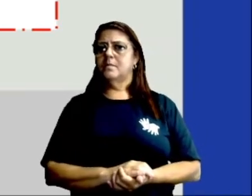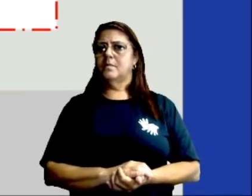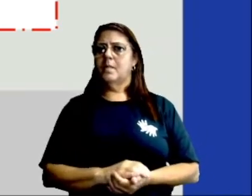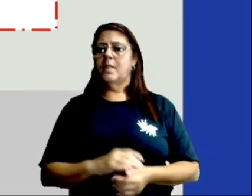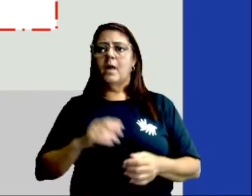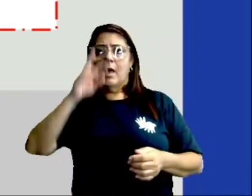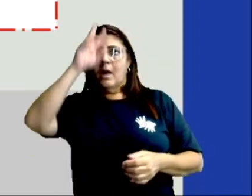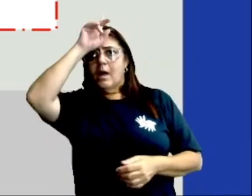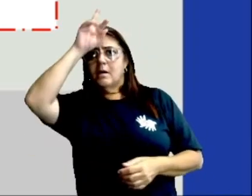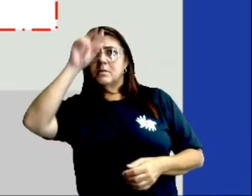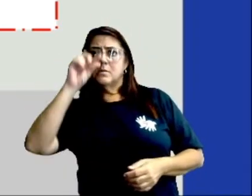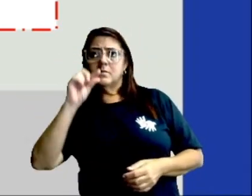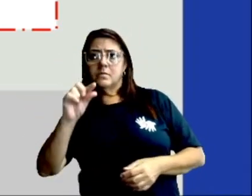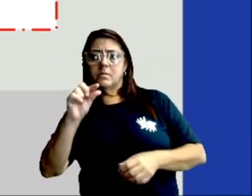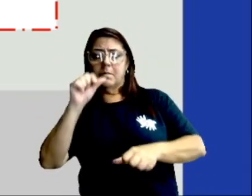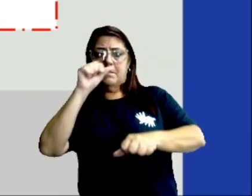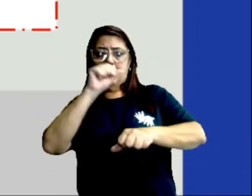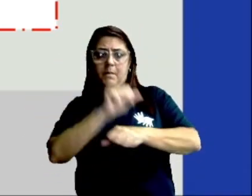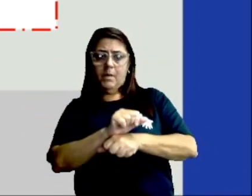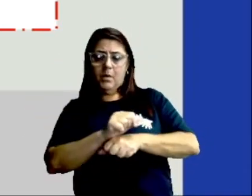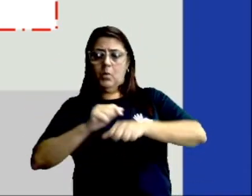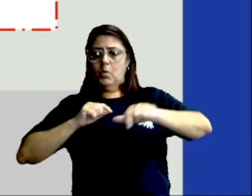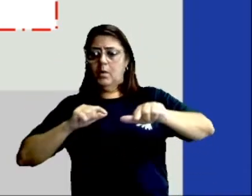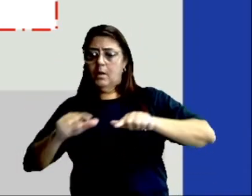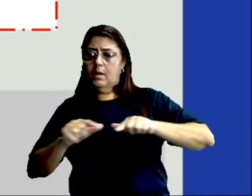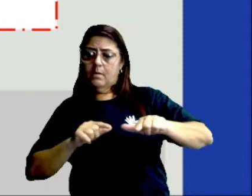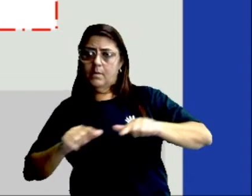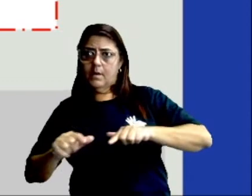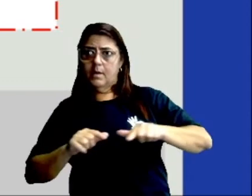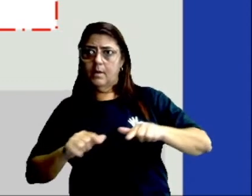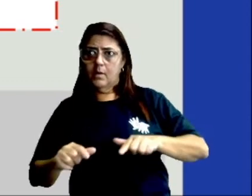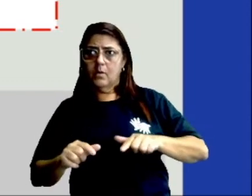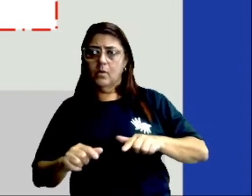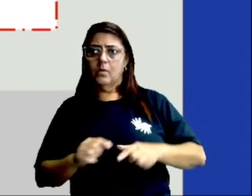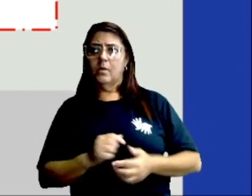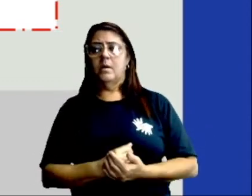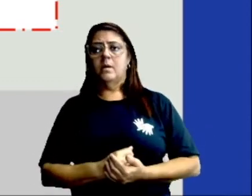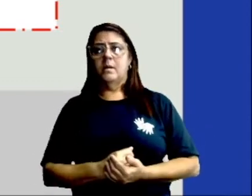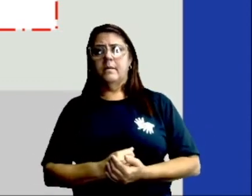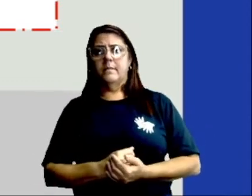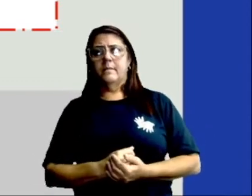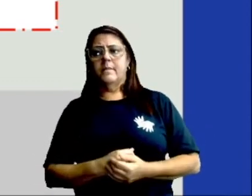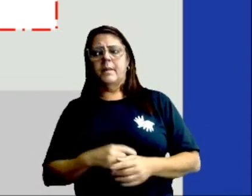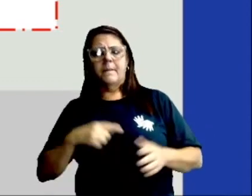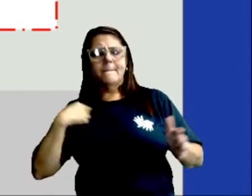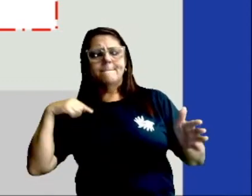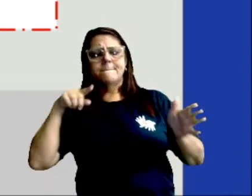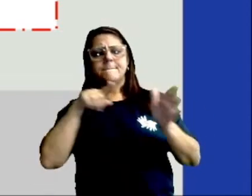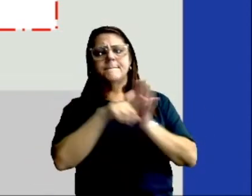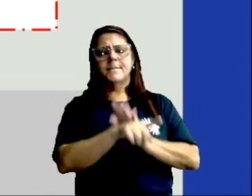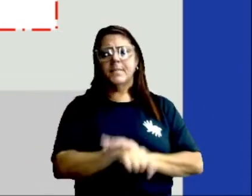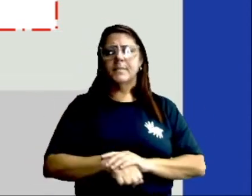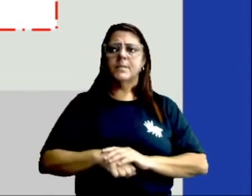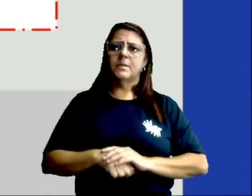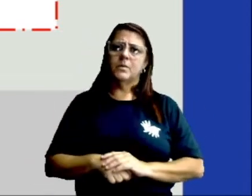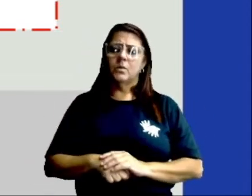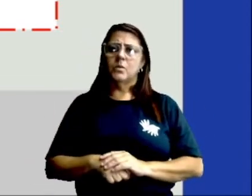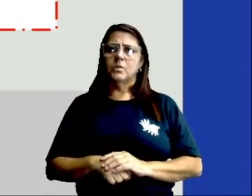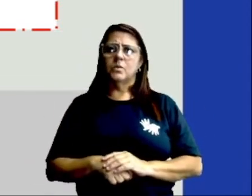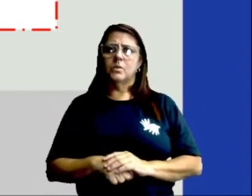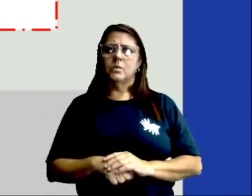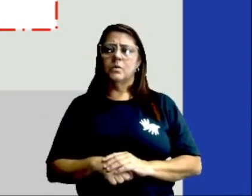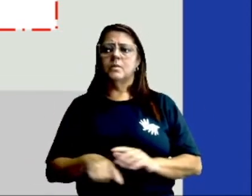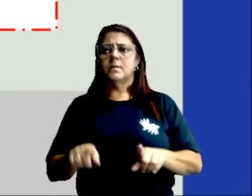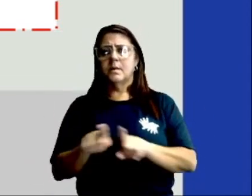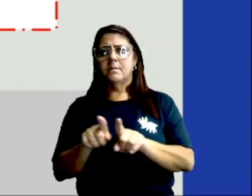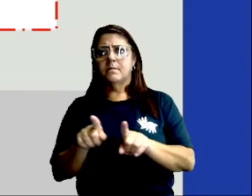As formigas pararam de trabalhar, coisa que era contra os princípios delas, e perguntaram. Também uma fala